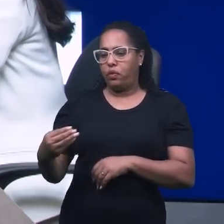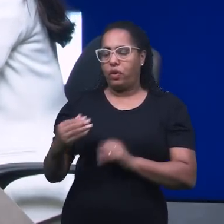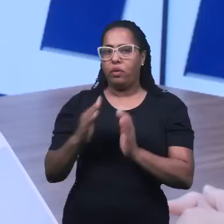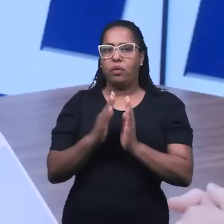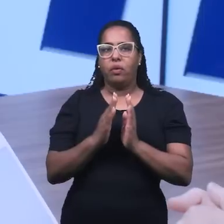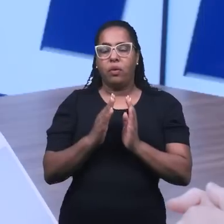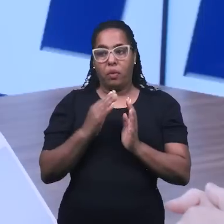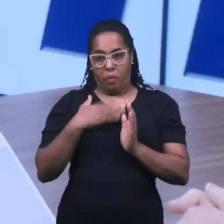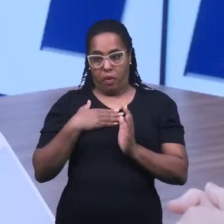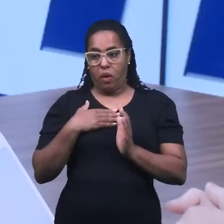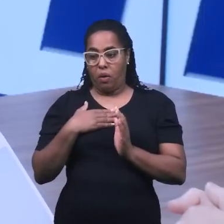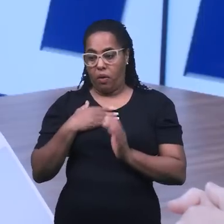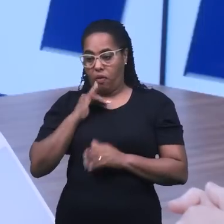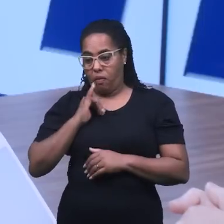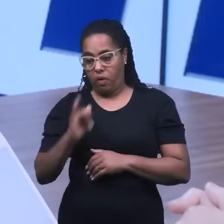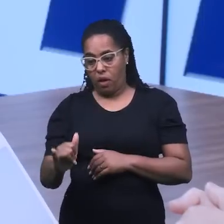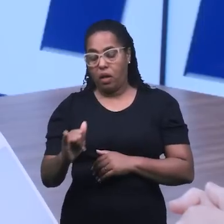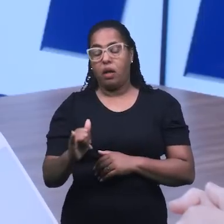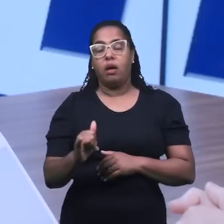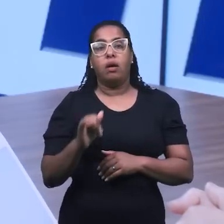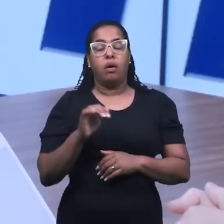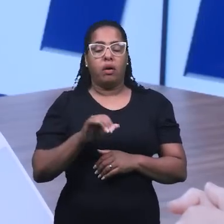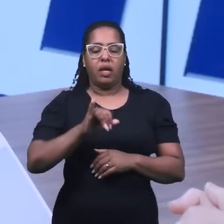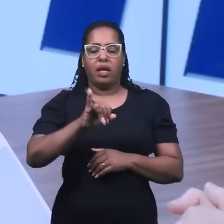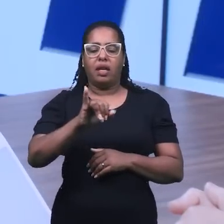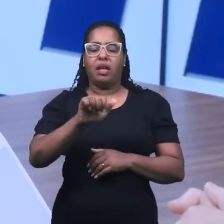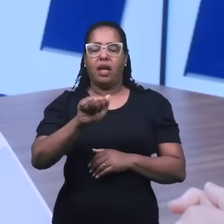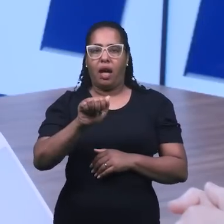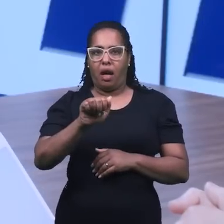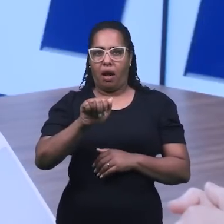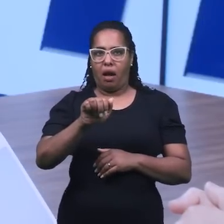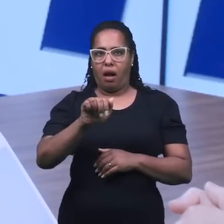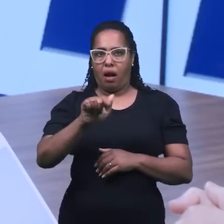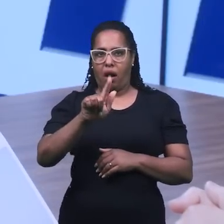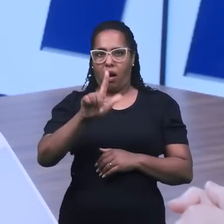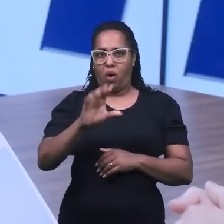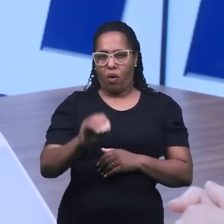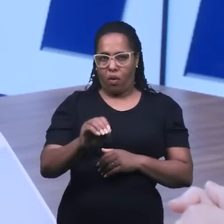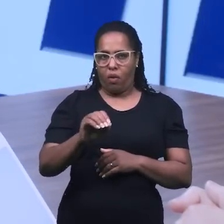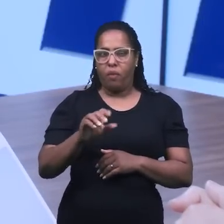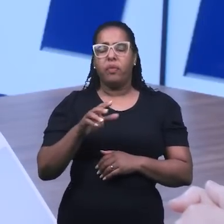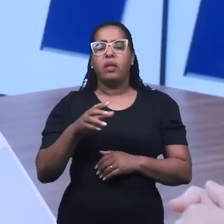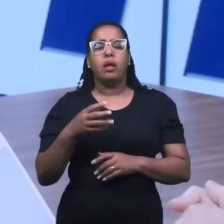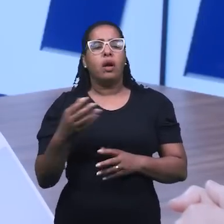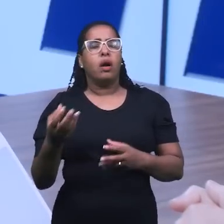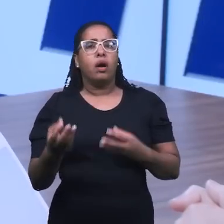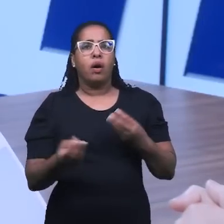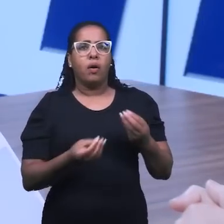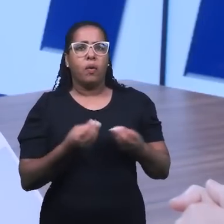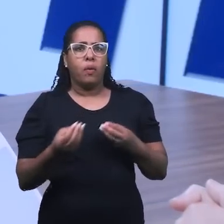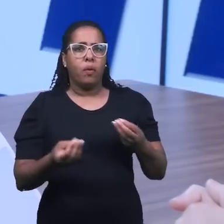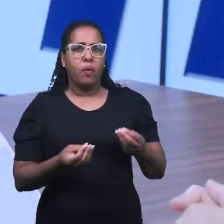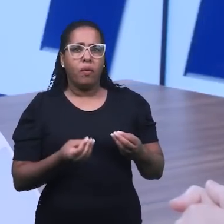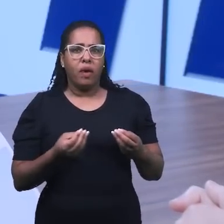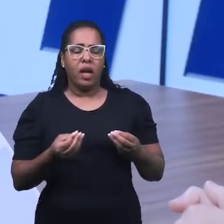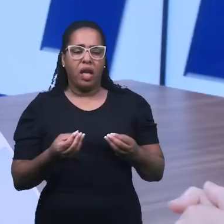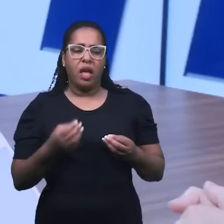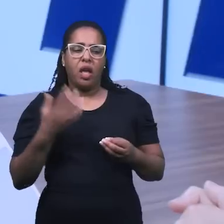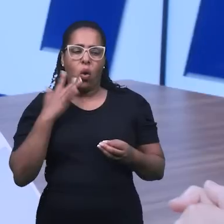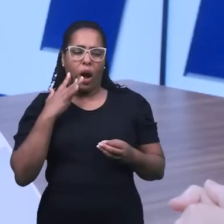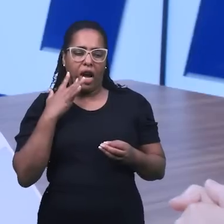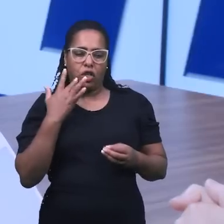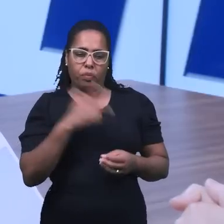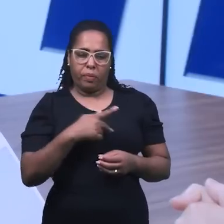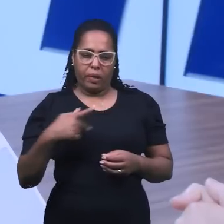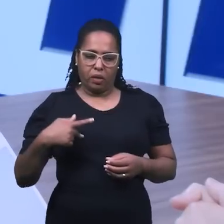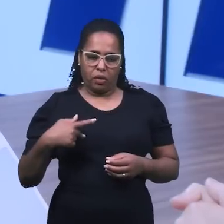né? E falei com ele. Falei, Iago, o nome dele. Iago, quando o pastor me ligar, eu